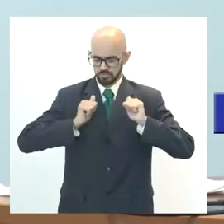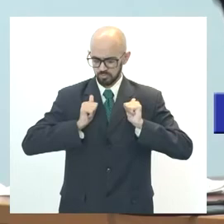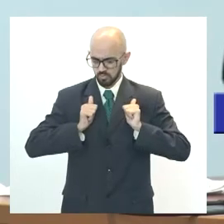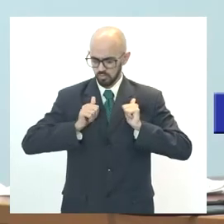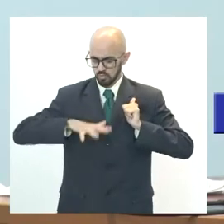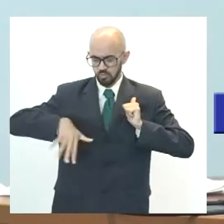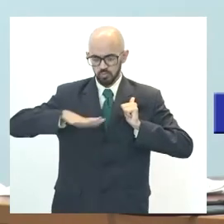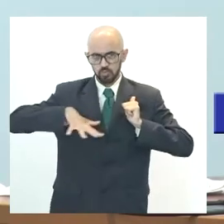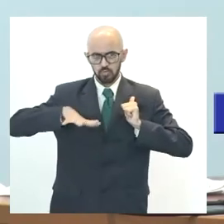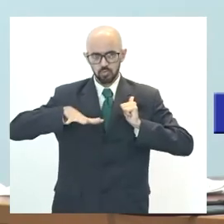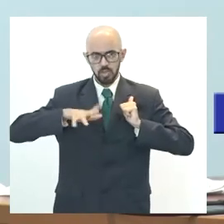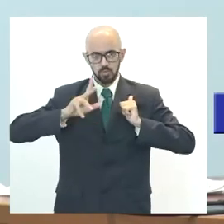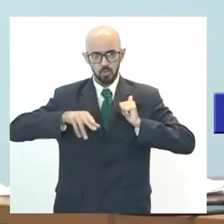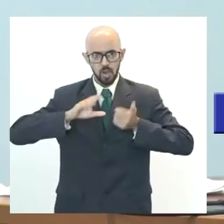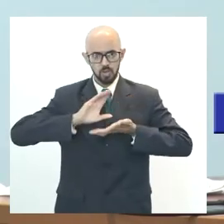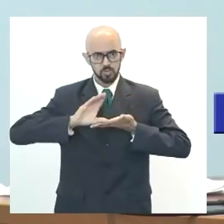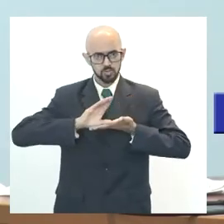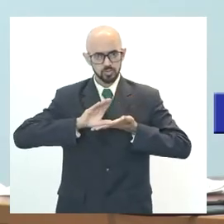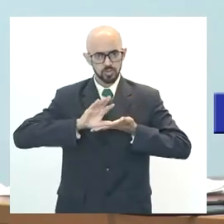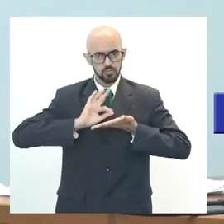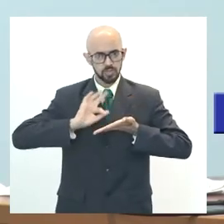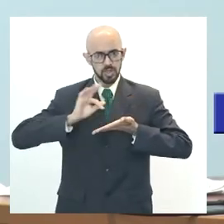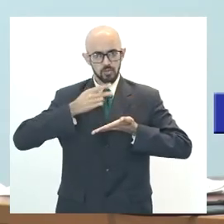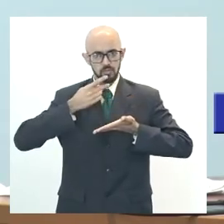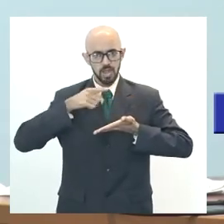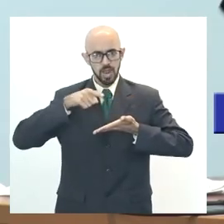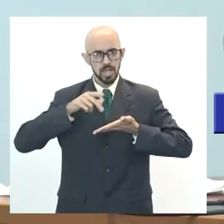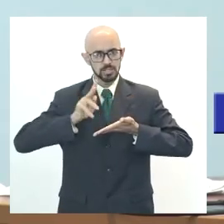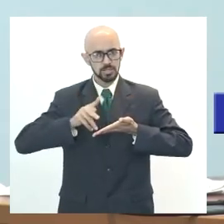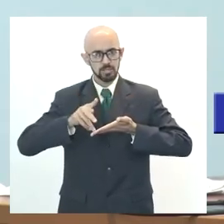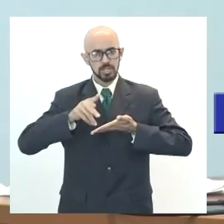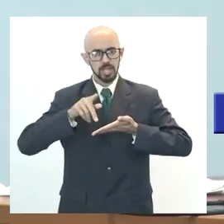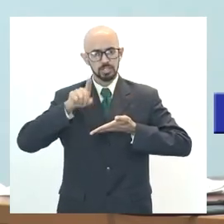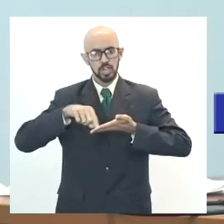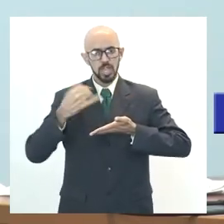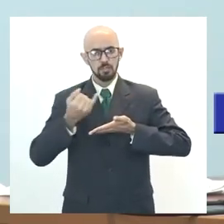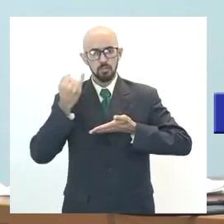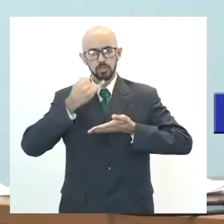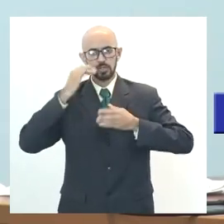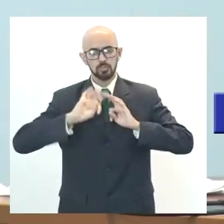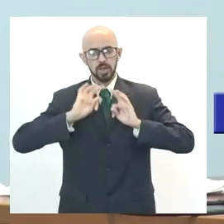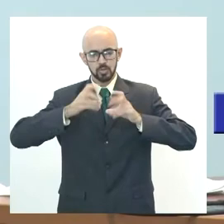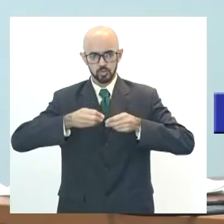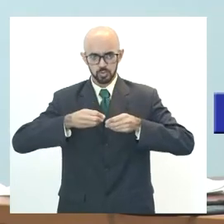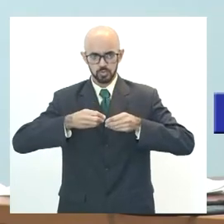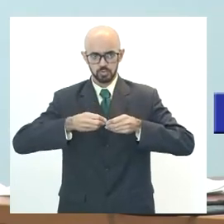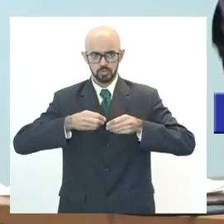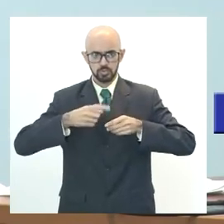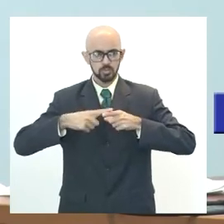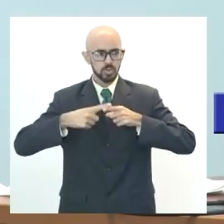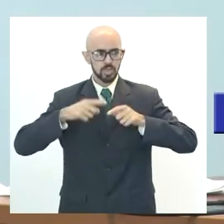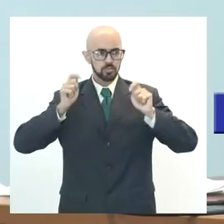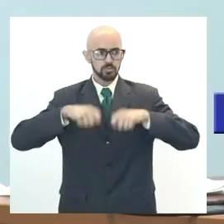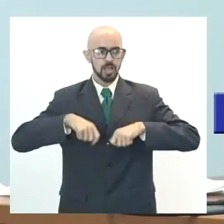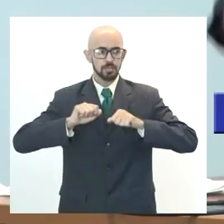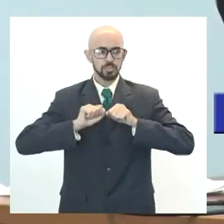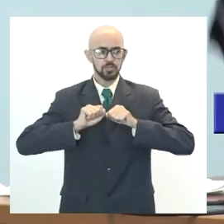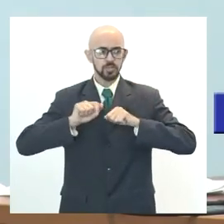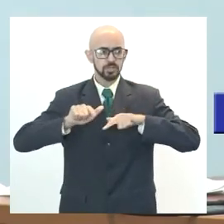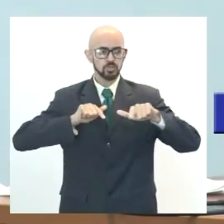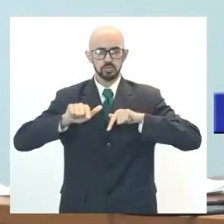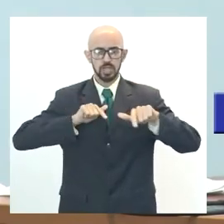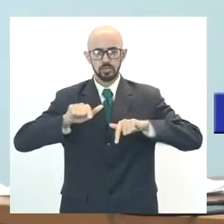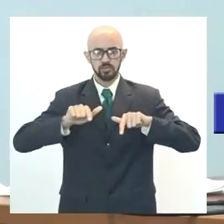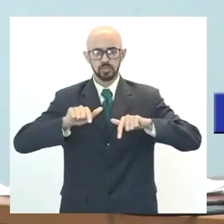Universal como está previsto na Constituição a estabilidade é fundamental para todos os servidores porque a gente não pode prestar um serviço